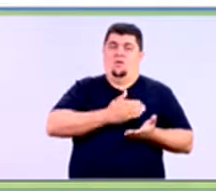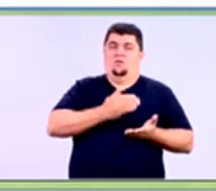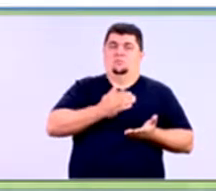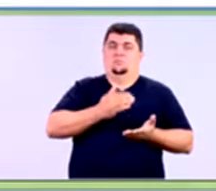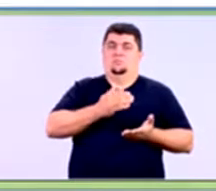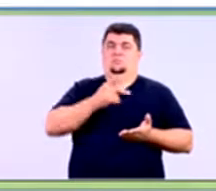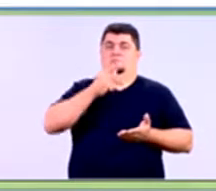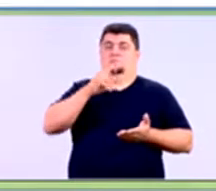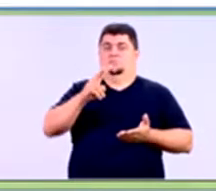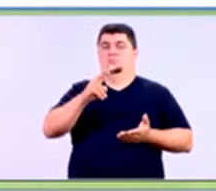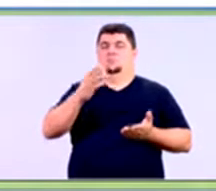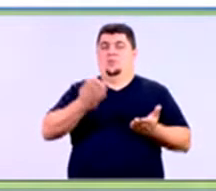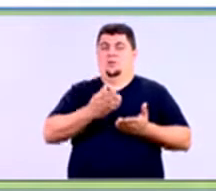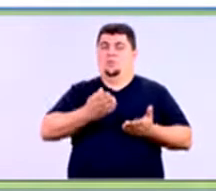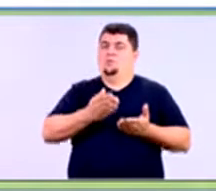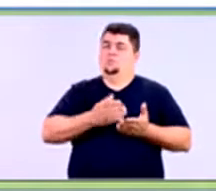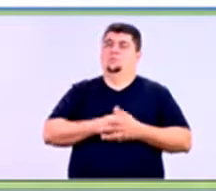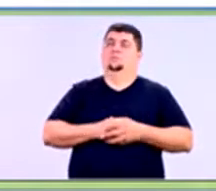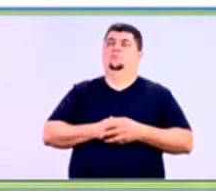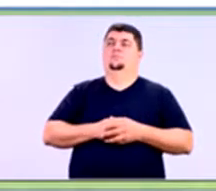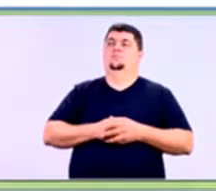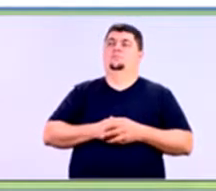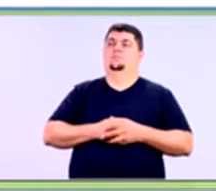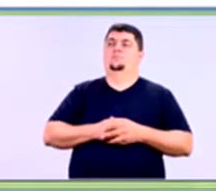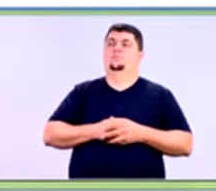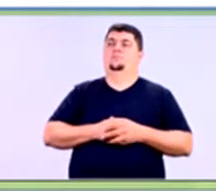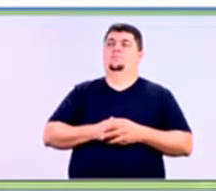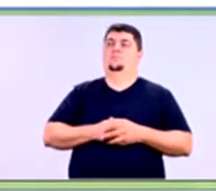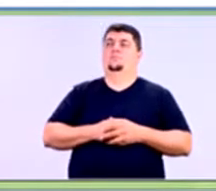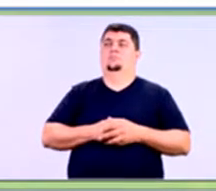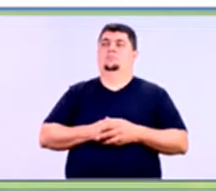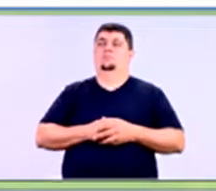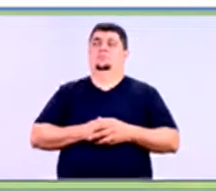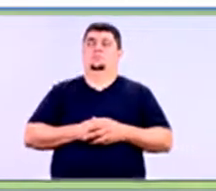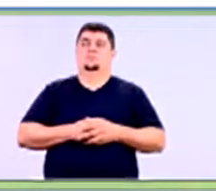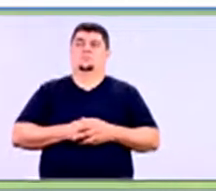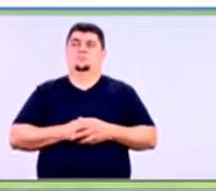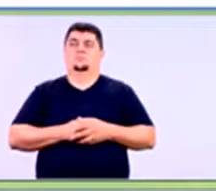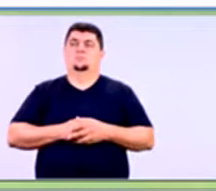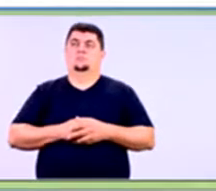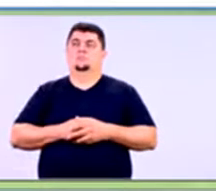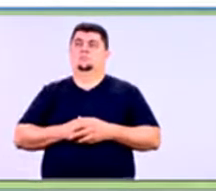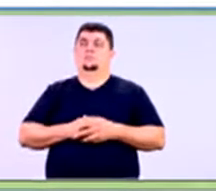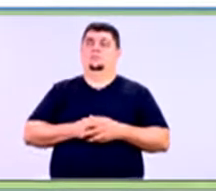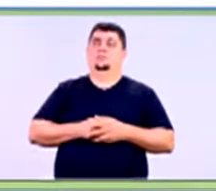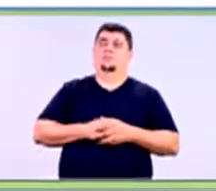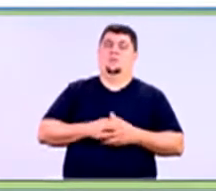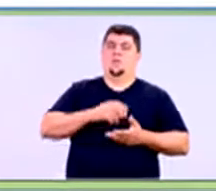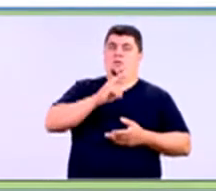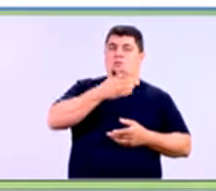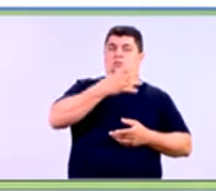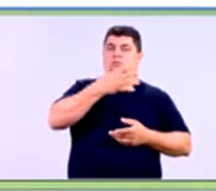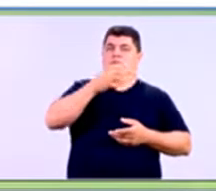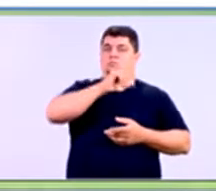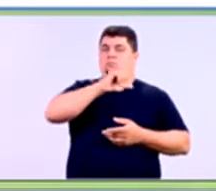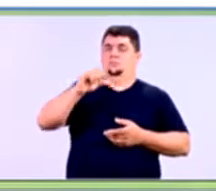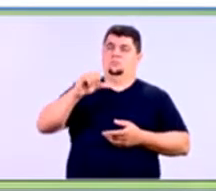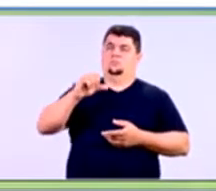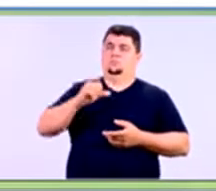pagar hoje, na data presente. Então, substituindo na minha expressão,